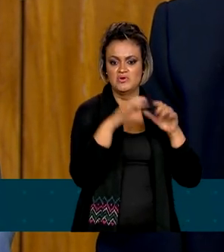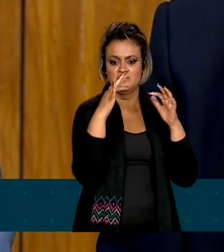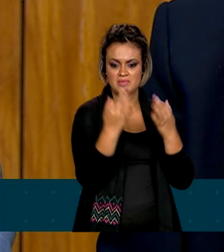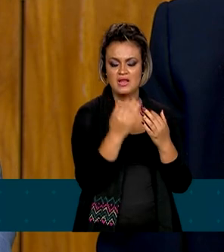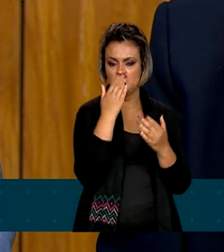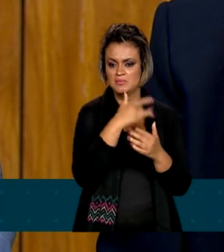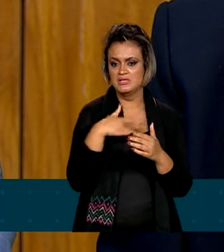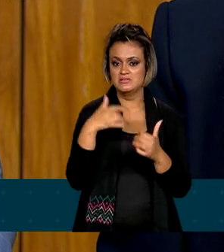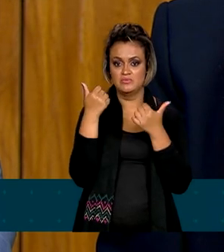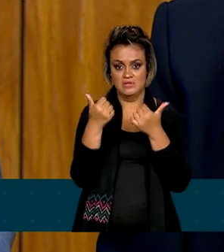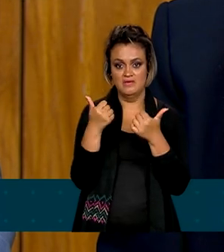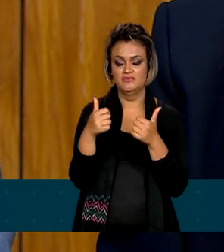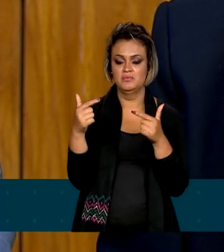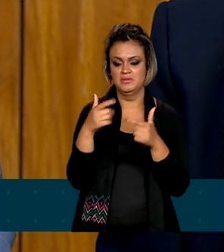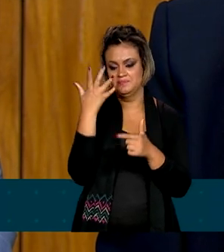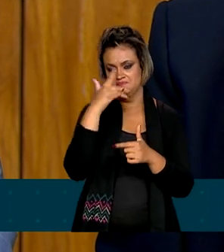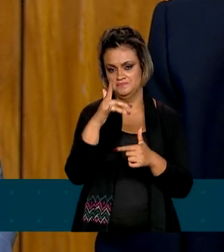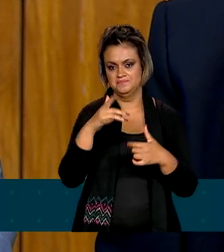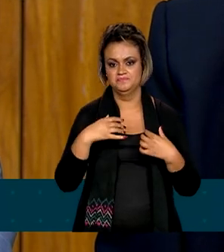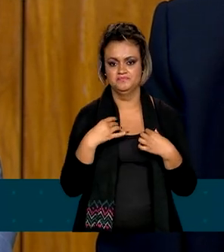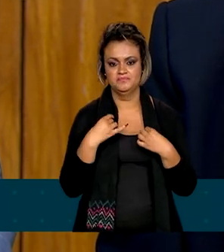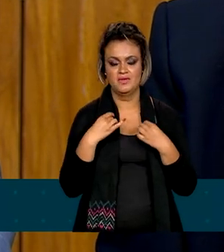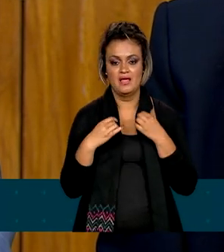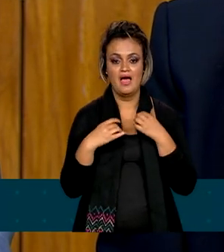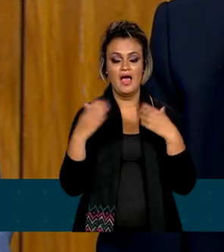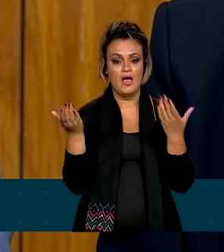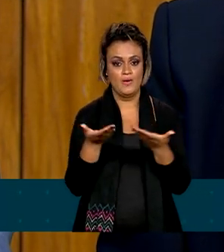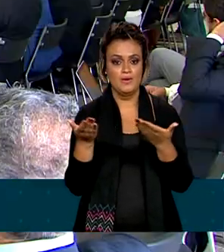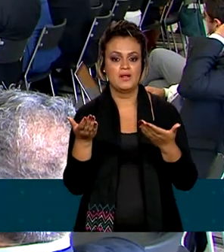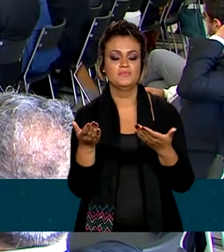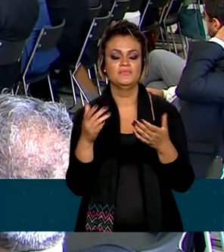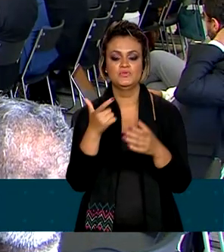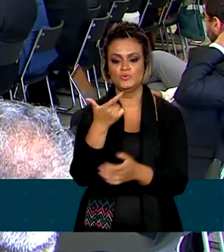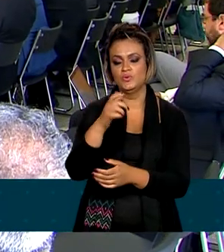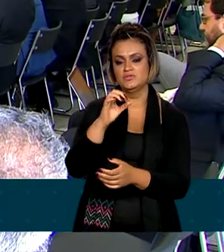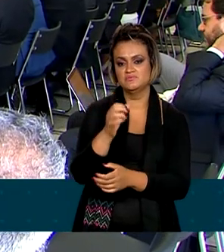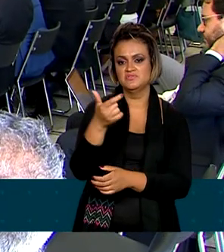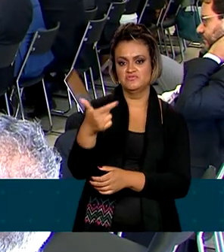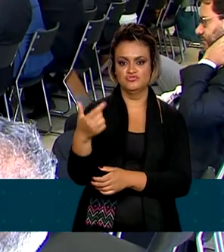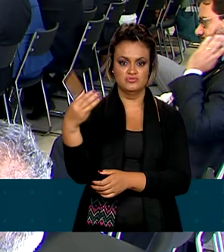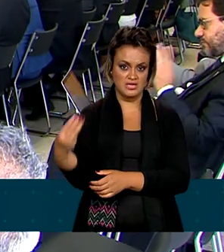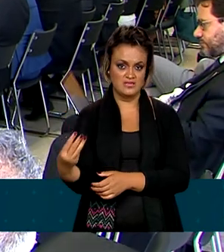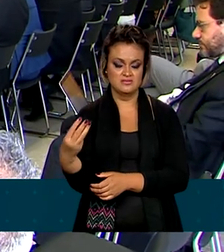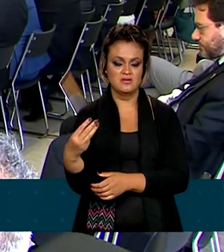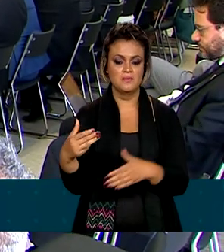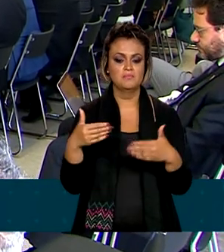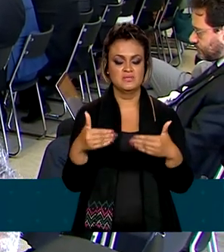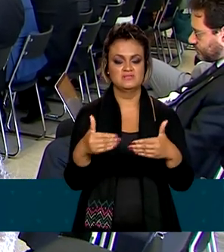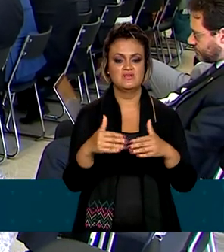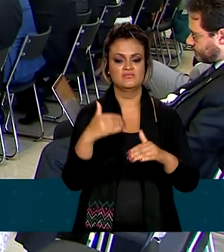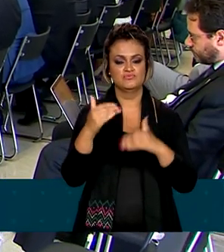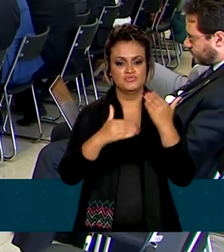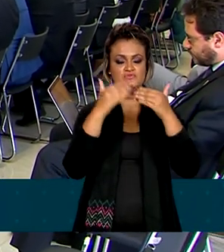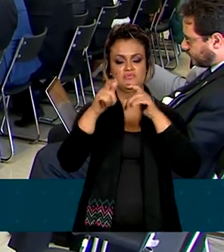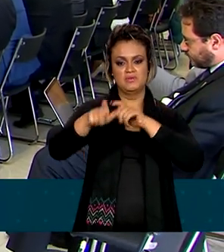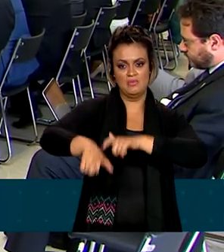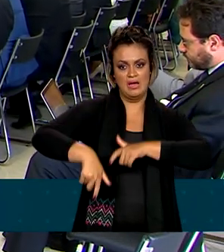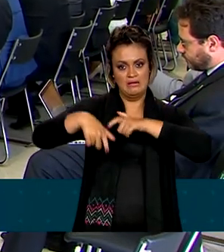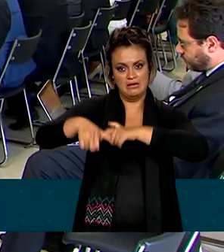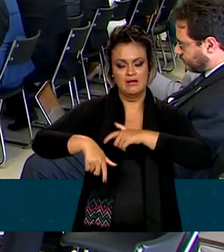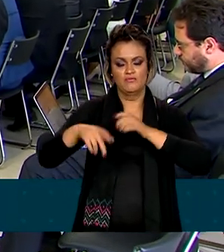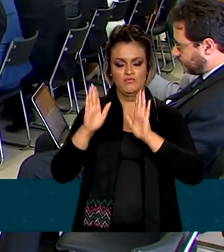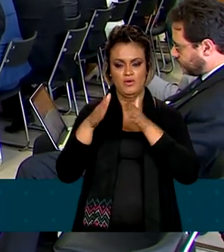saudáveis, inclusive para as nossas crianças. Agora, em 2023, o Ministério do Desenvolvimento Agrário e